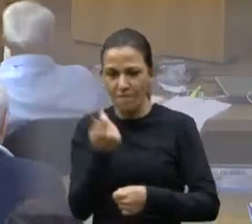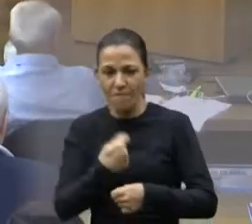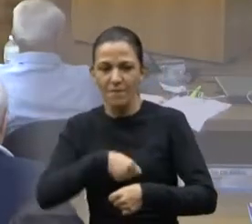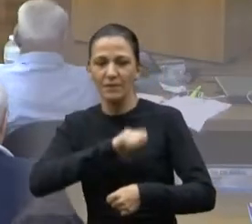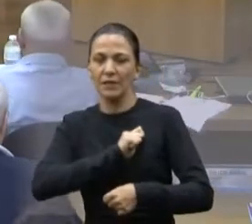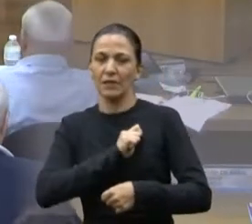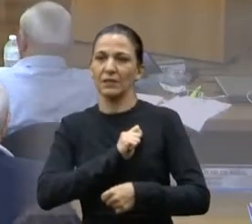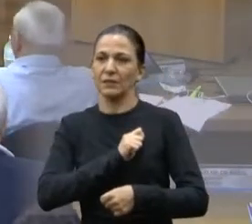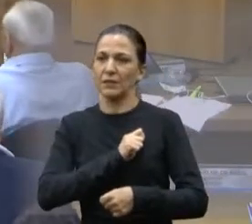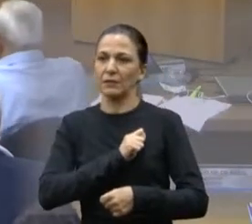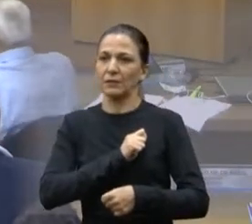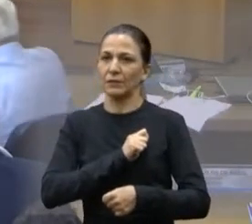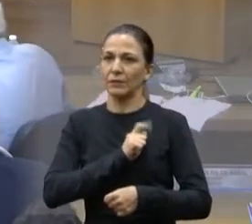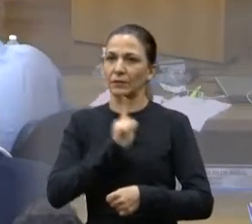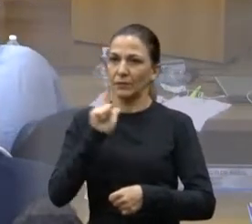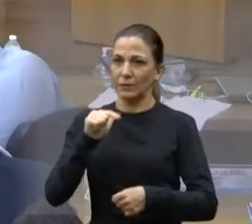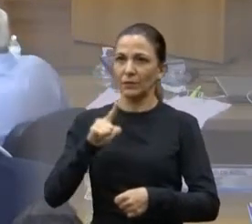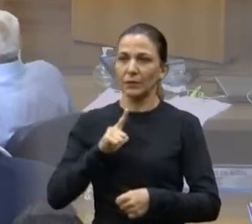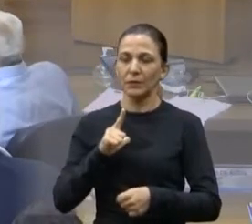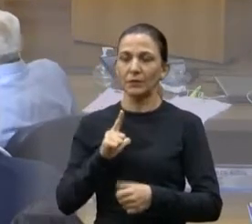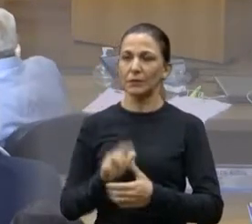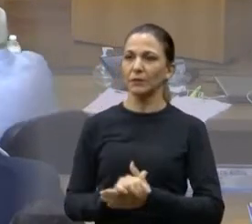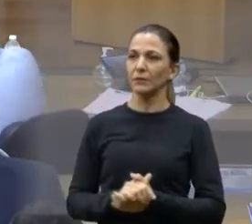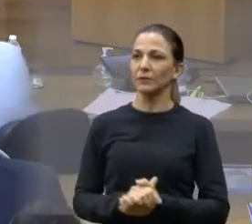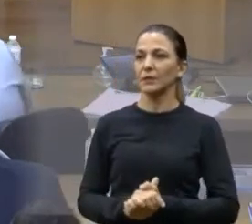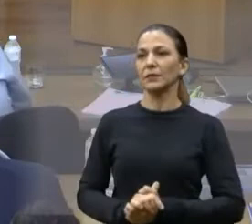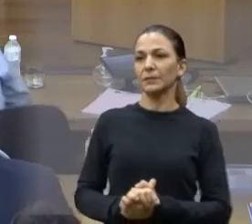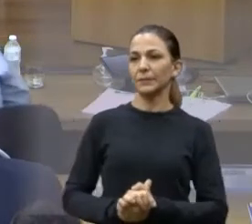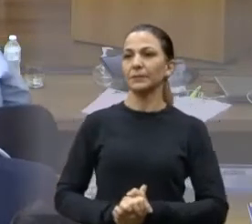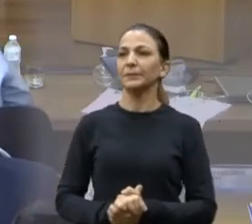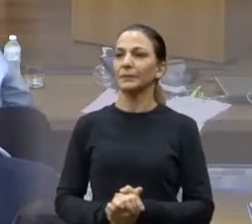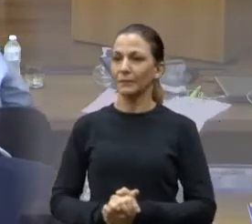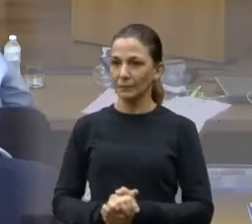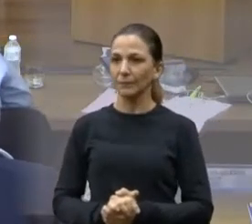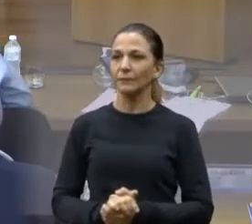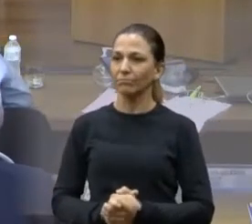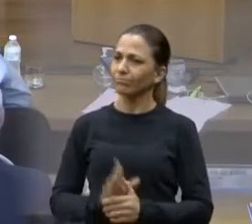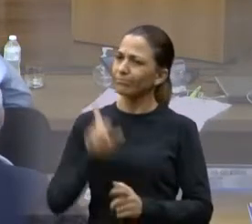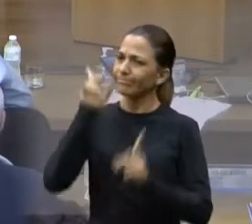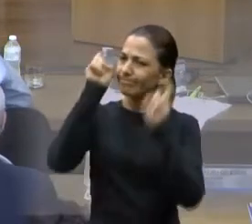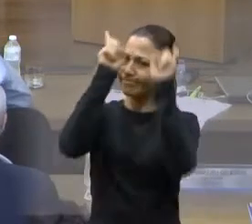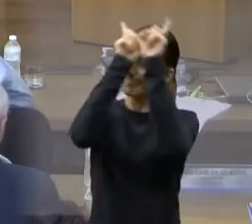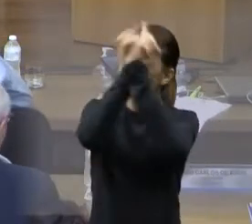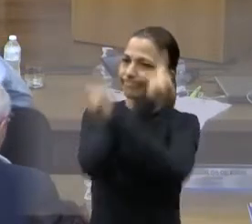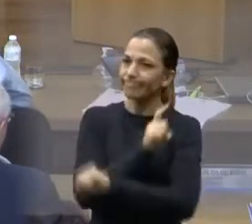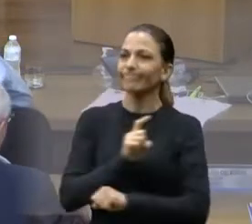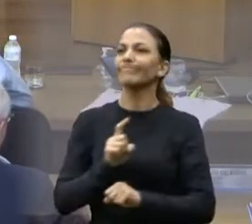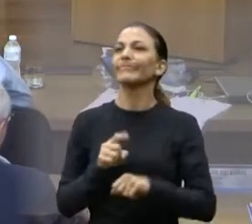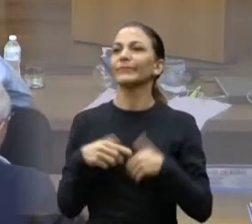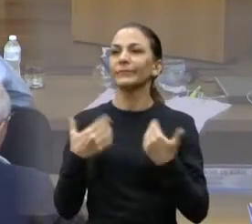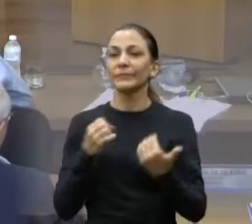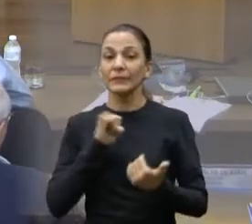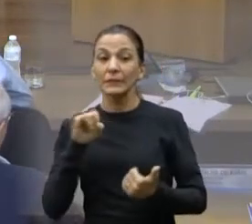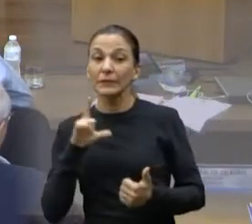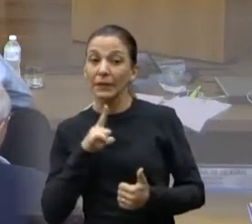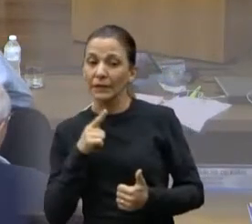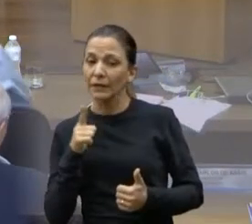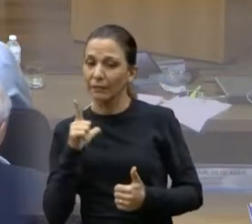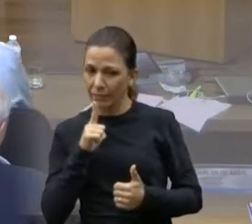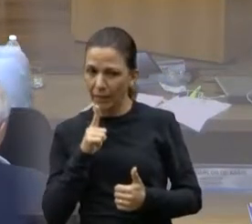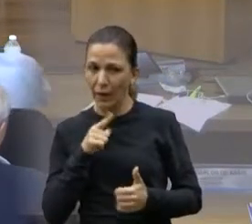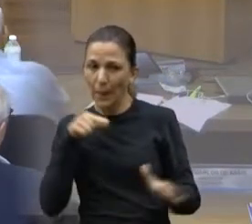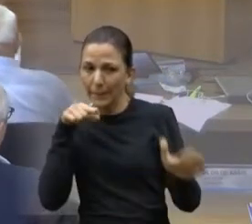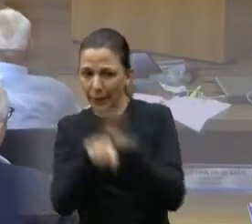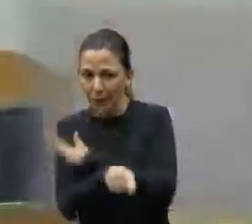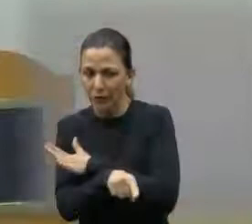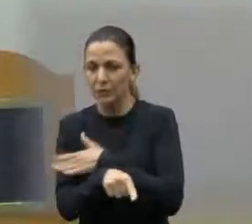essa conferindo isso daí entendeu então é difícil eu tô perguntando se tem alguém eu não